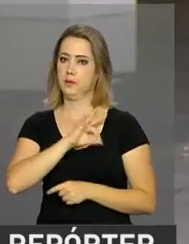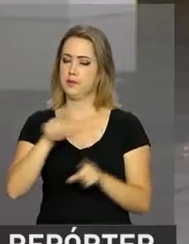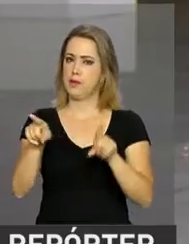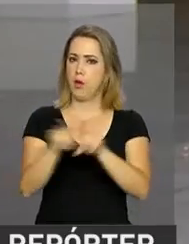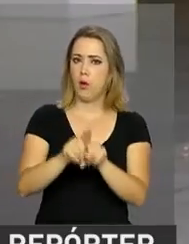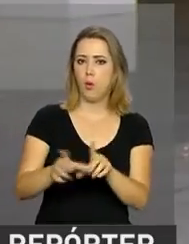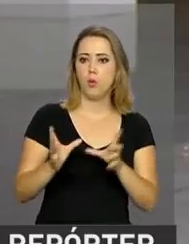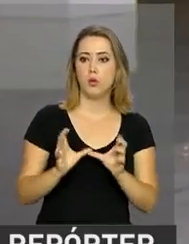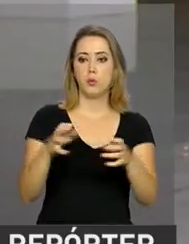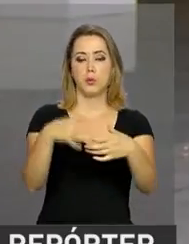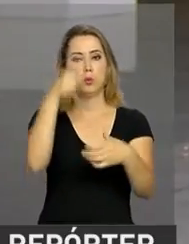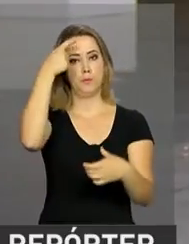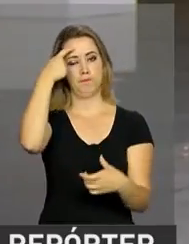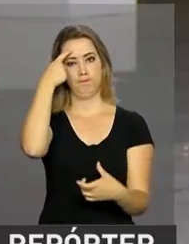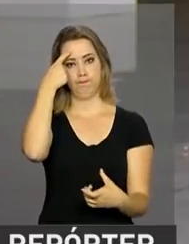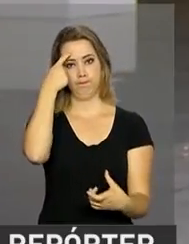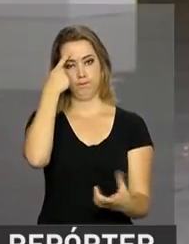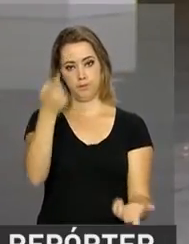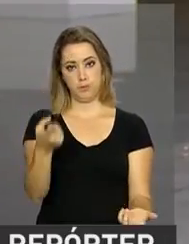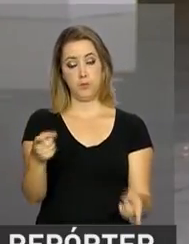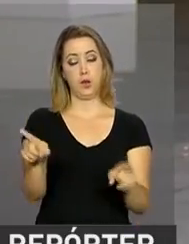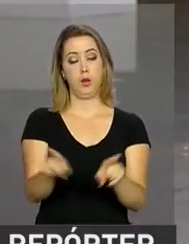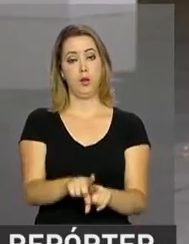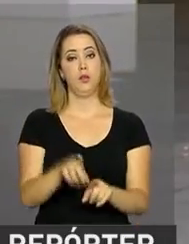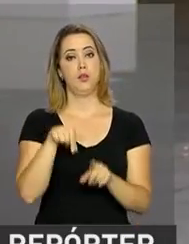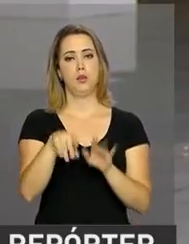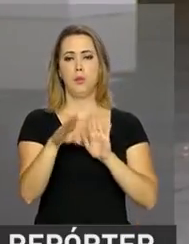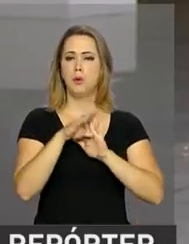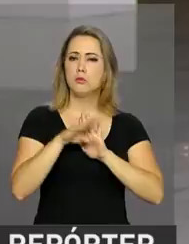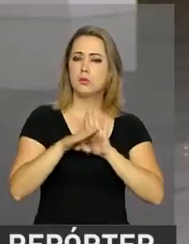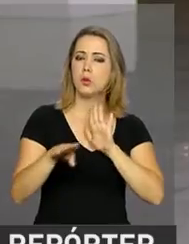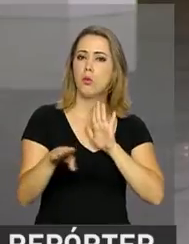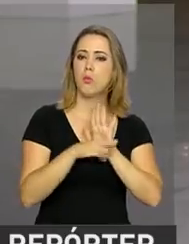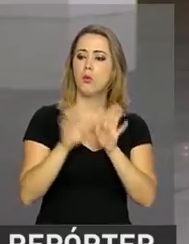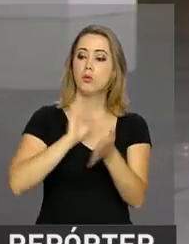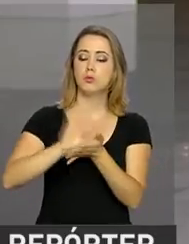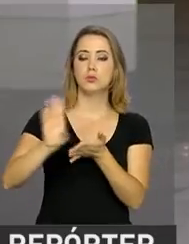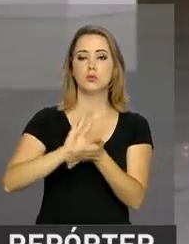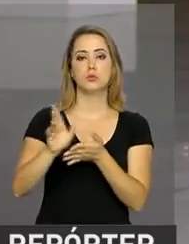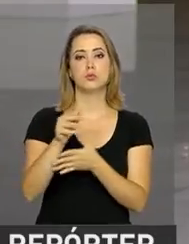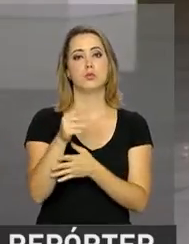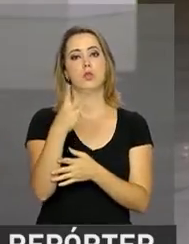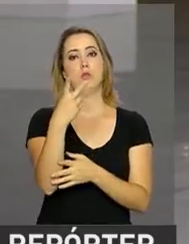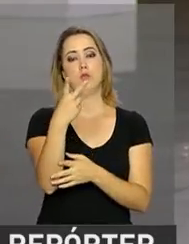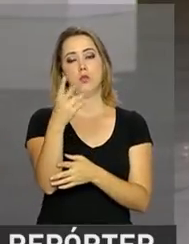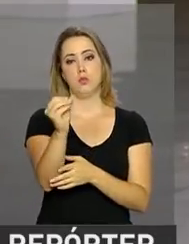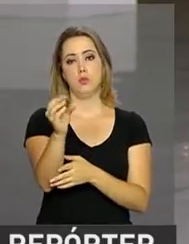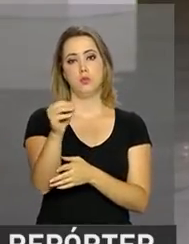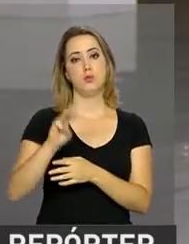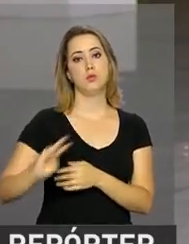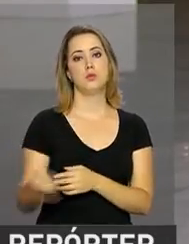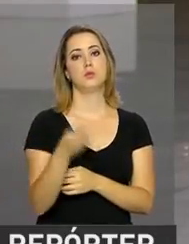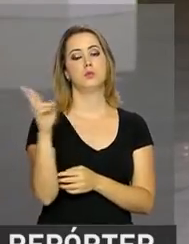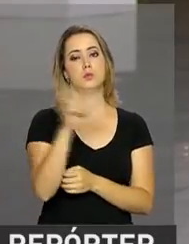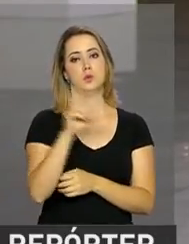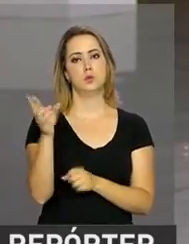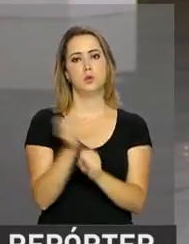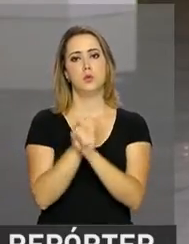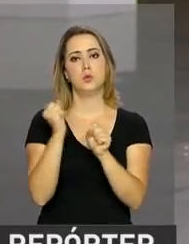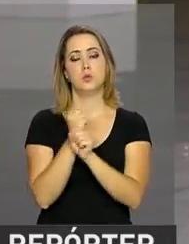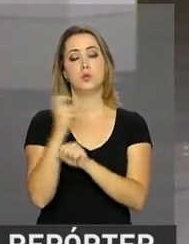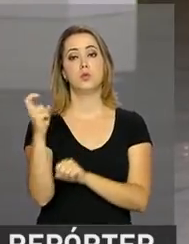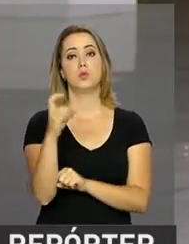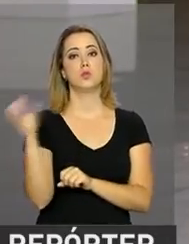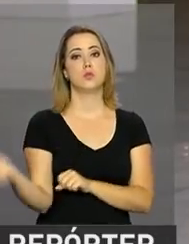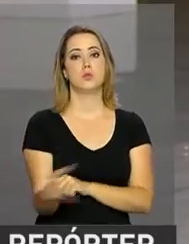inteligência o plano também conta com investimentos são 200 milhões de reais para a construção de cinco novos